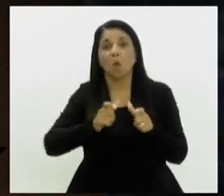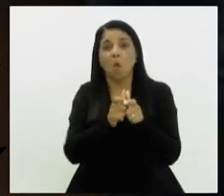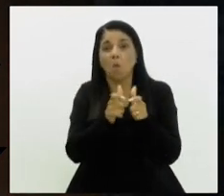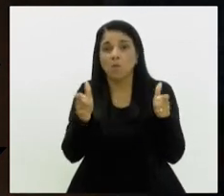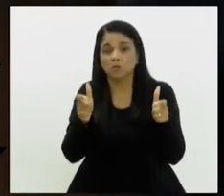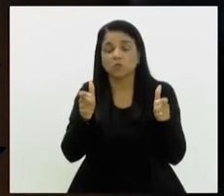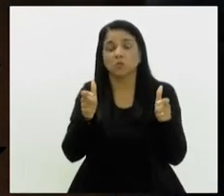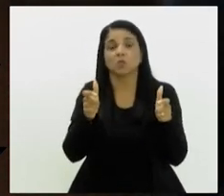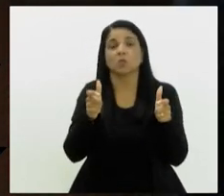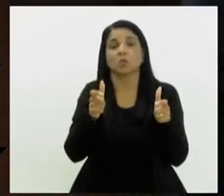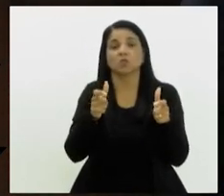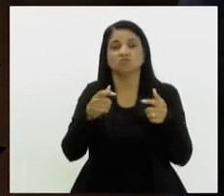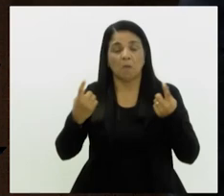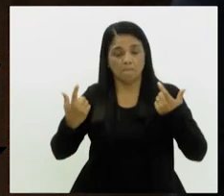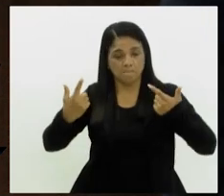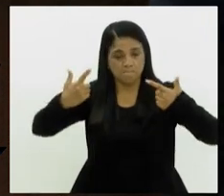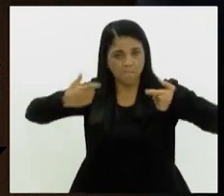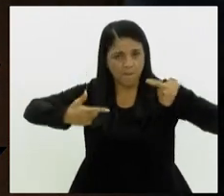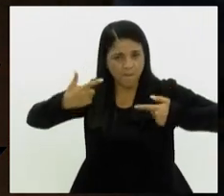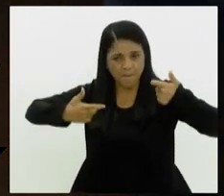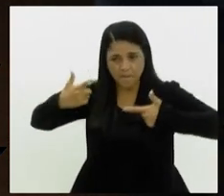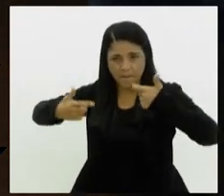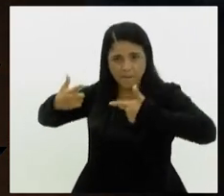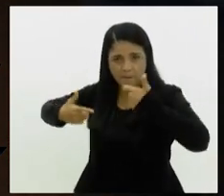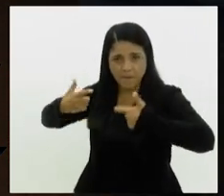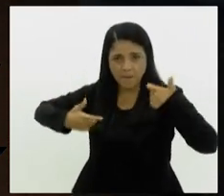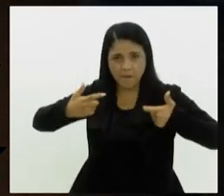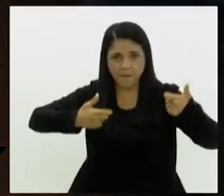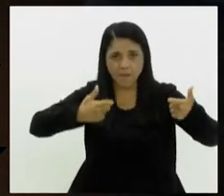dos confrontos armados entre os próprios